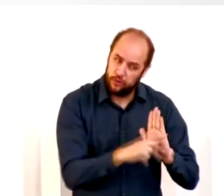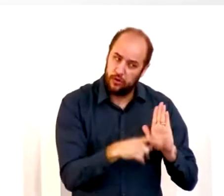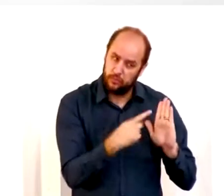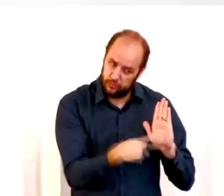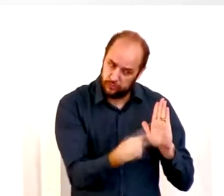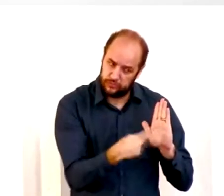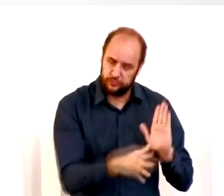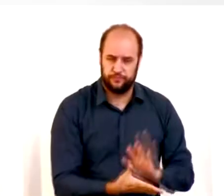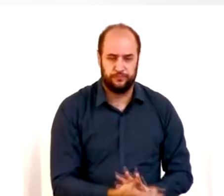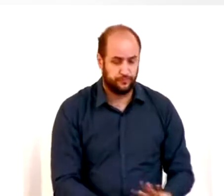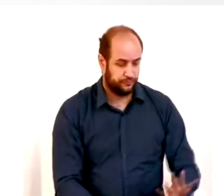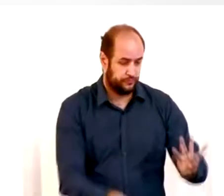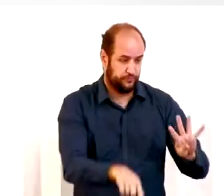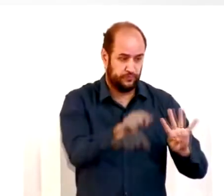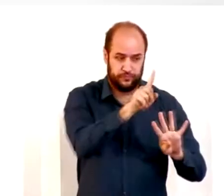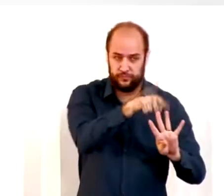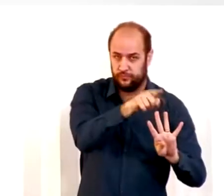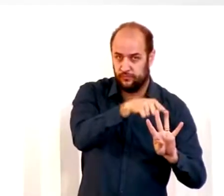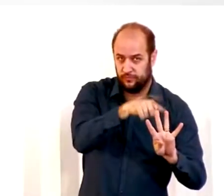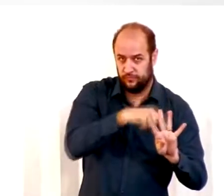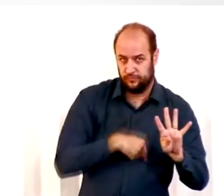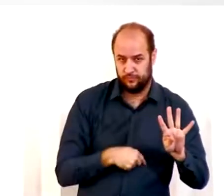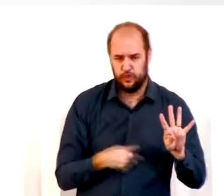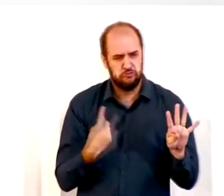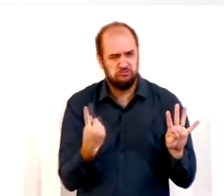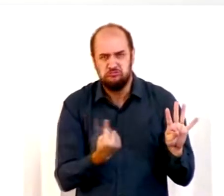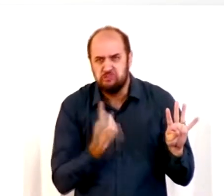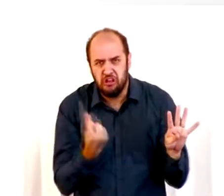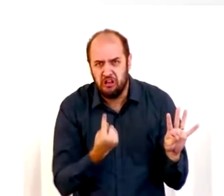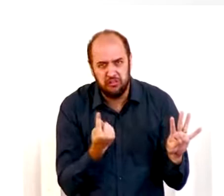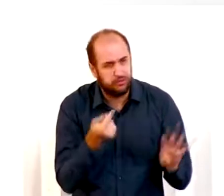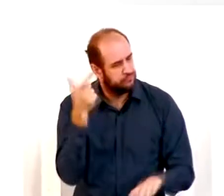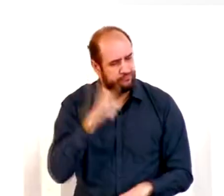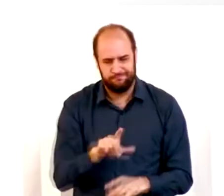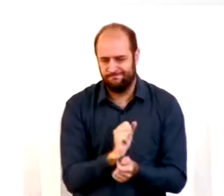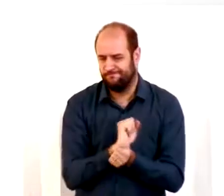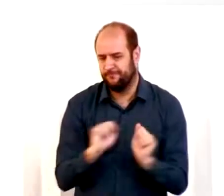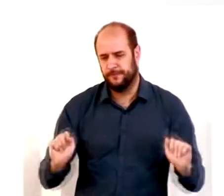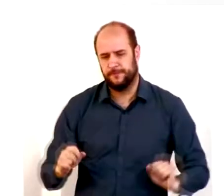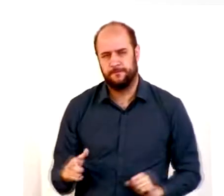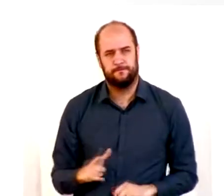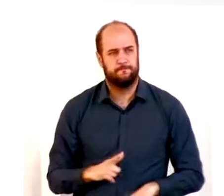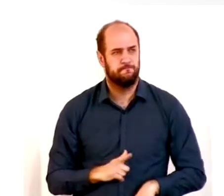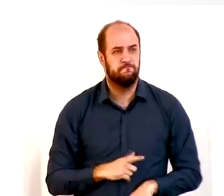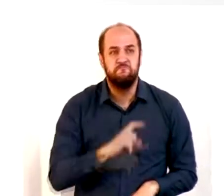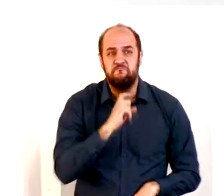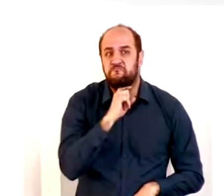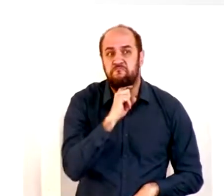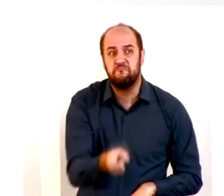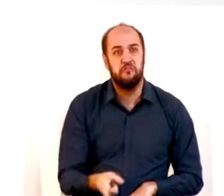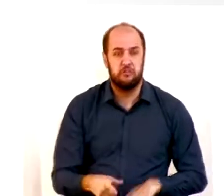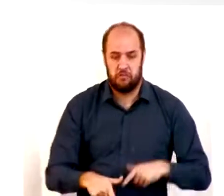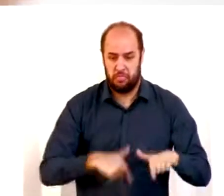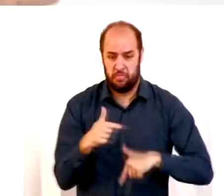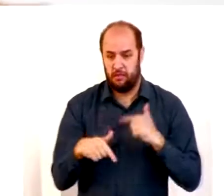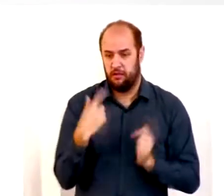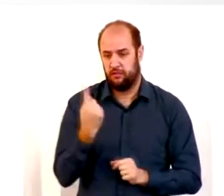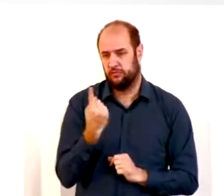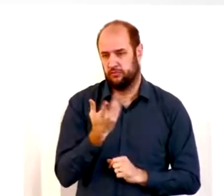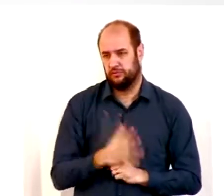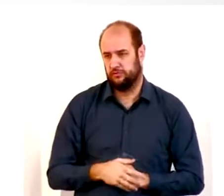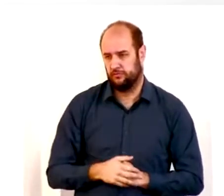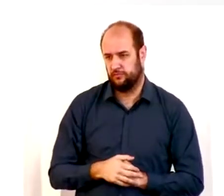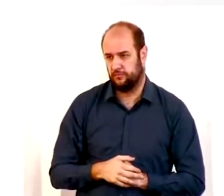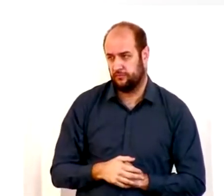Terceira coisa, Timóteo, você não vai conseguir fazer as coisas sozinho. Você não tem quem faça as coisas sozinho. Veja o que o reverendo Alberto